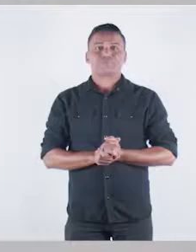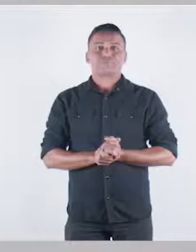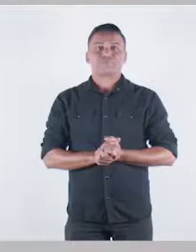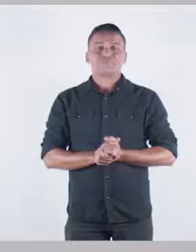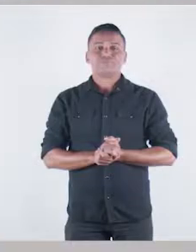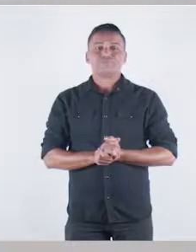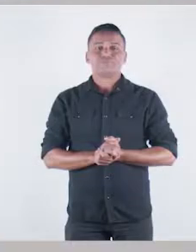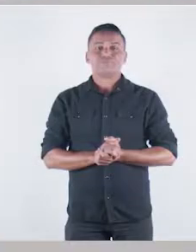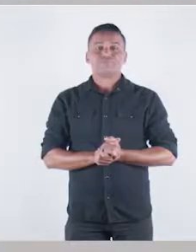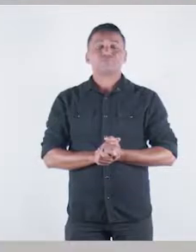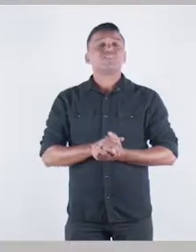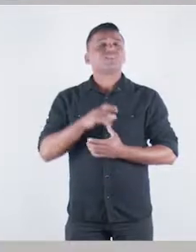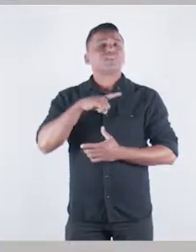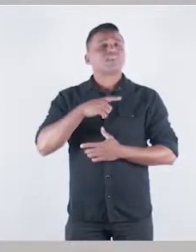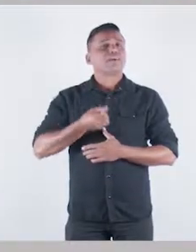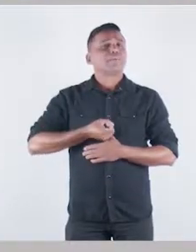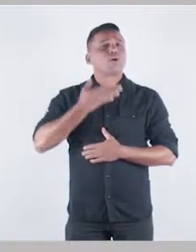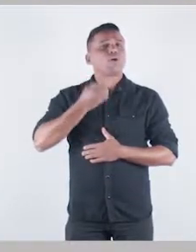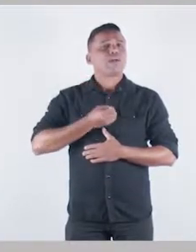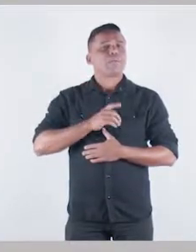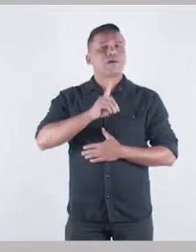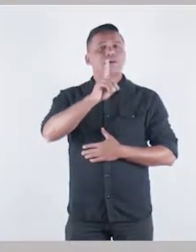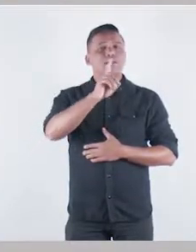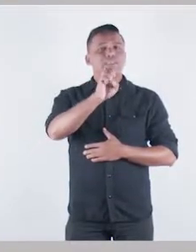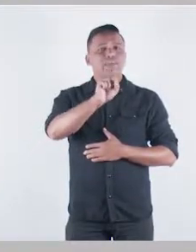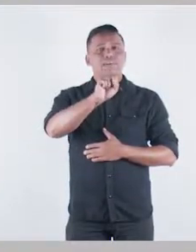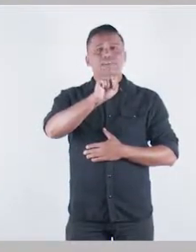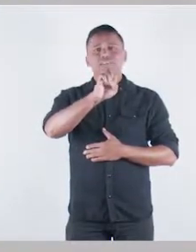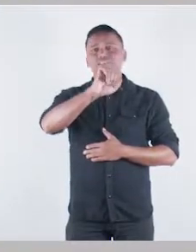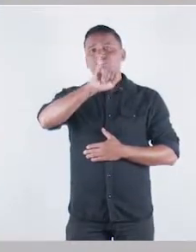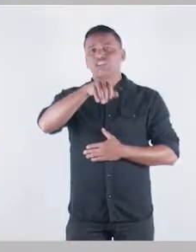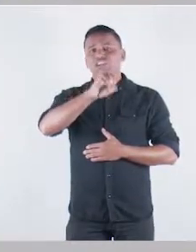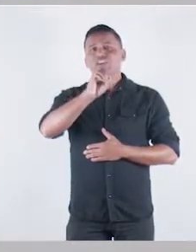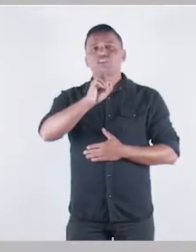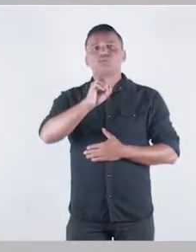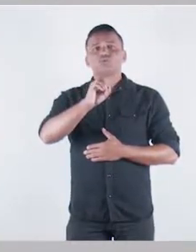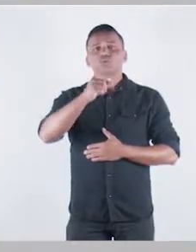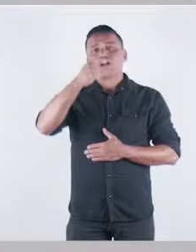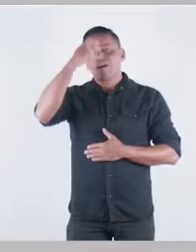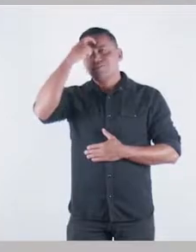Tem um poema chamado Desejo, Razão, Conflito e Posse,